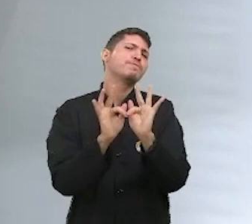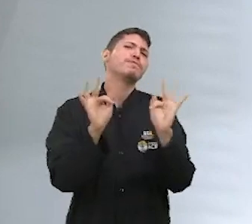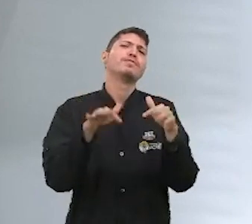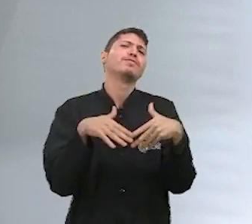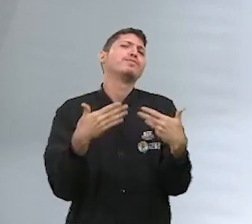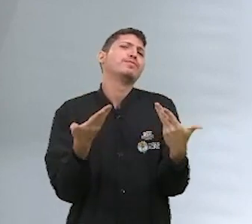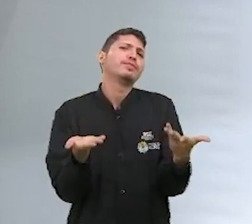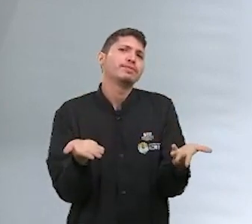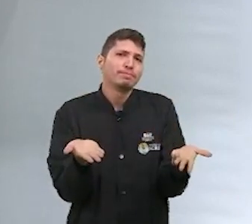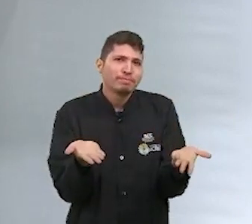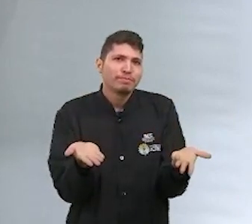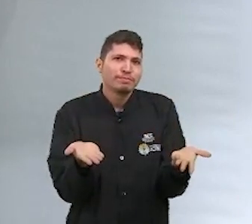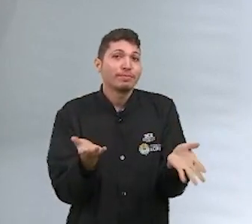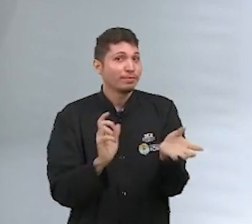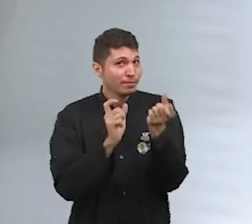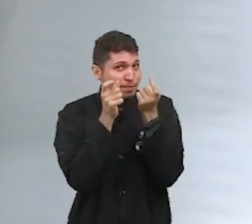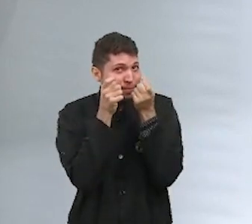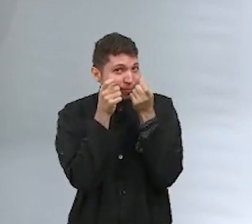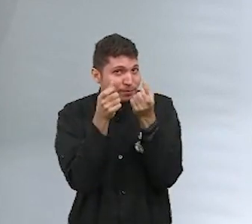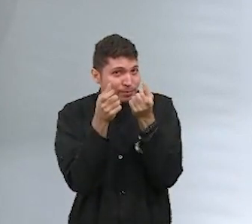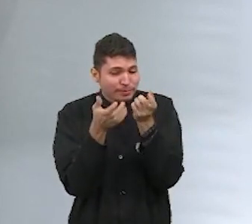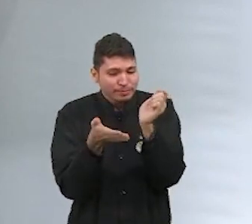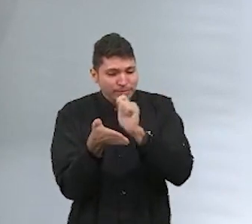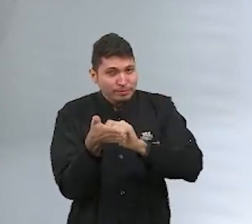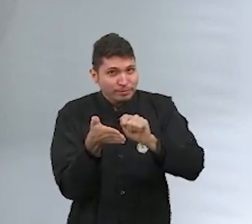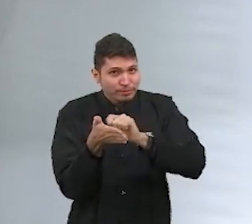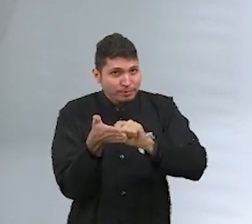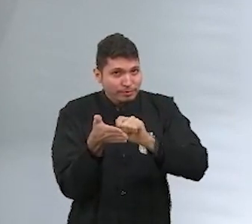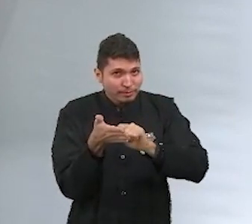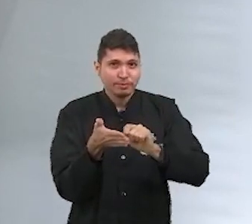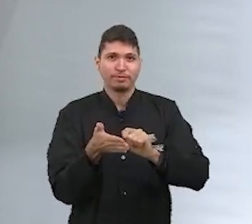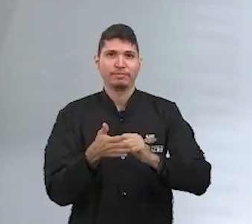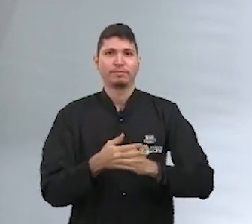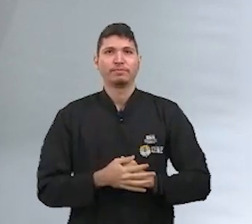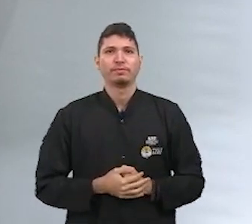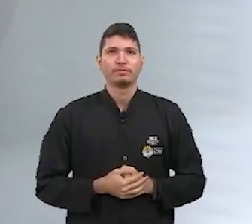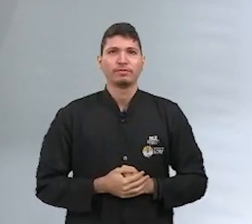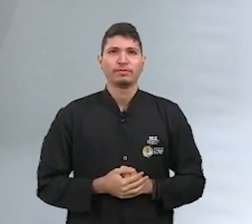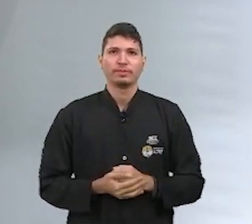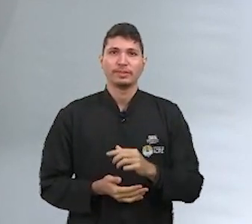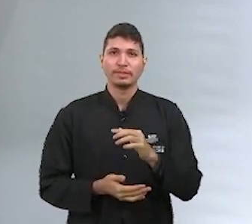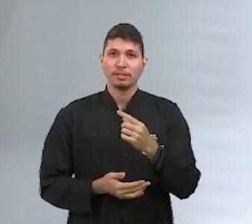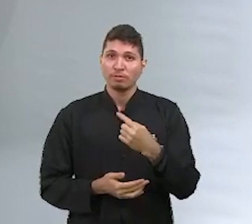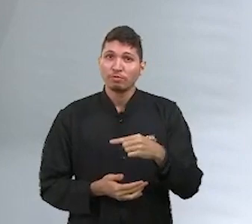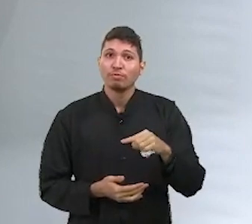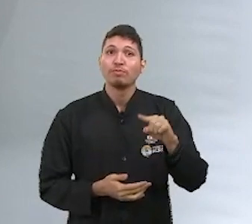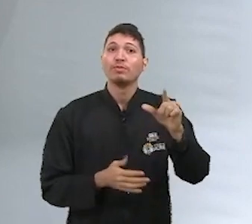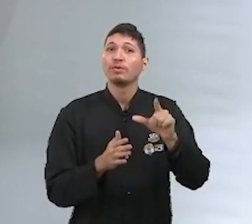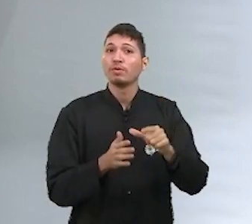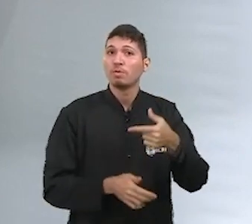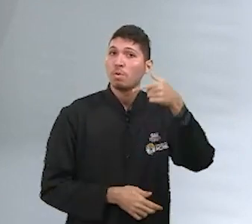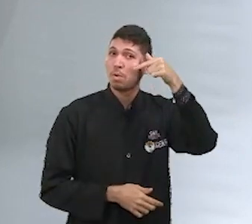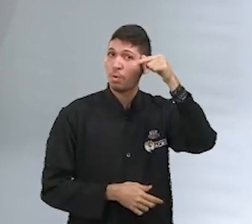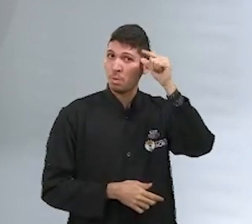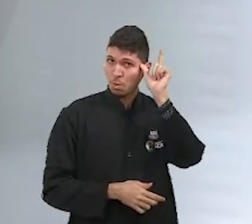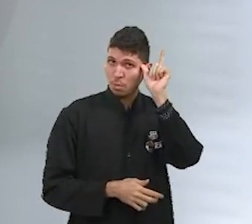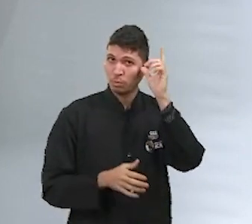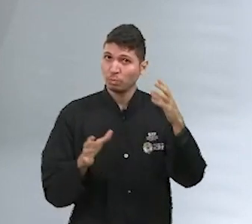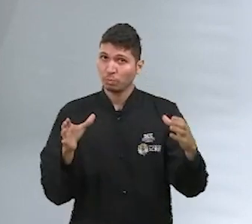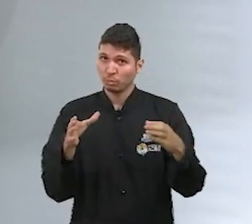essa? Então, fica atento aí, anota aí no seu caderno para quem está anotando. Fui ontem no